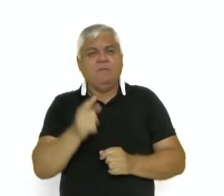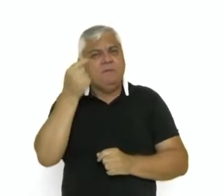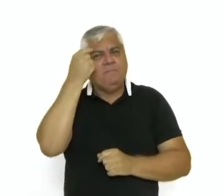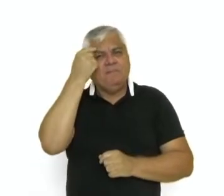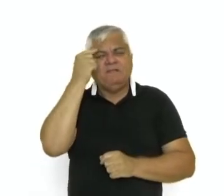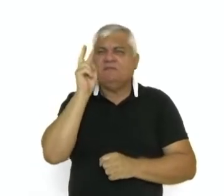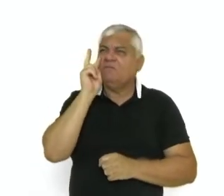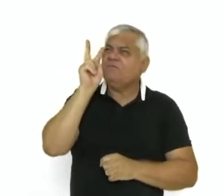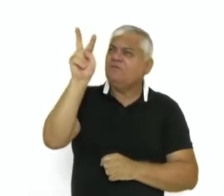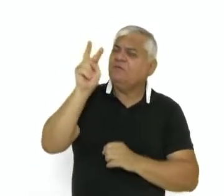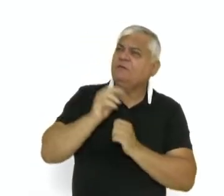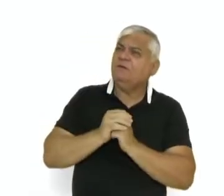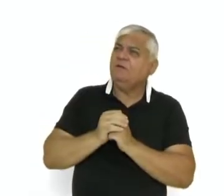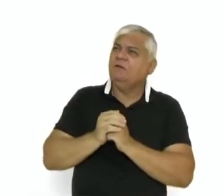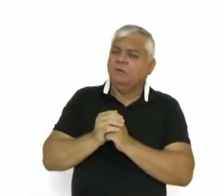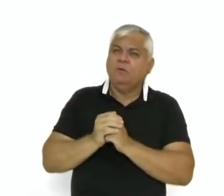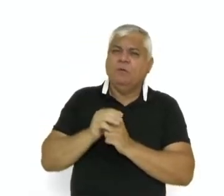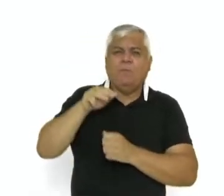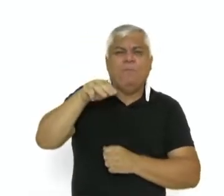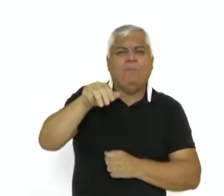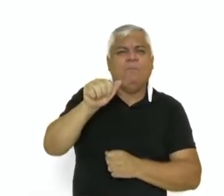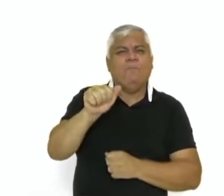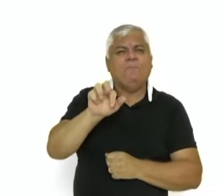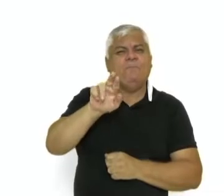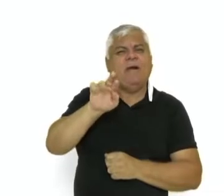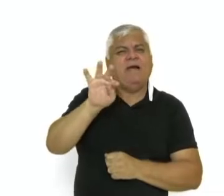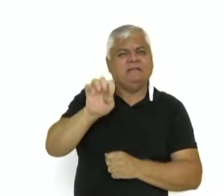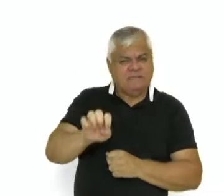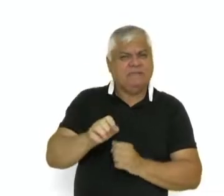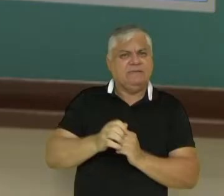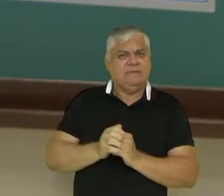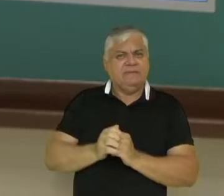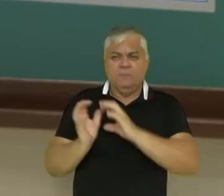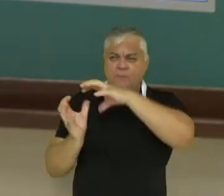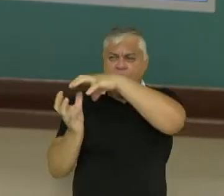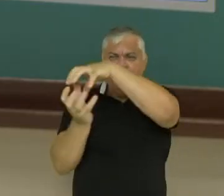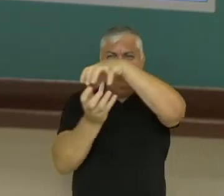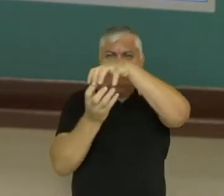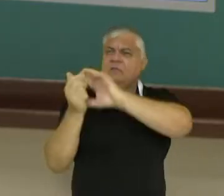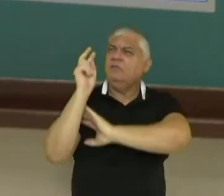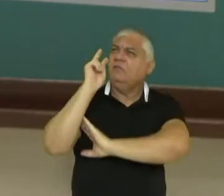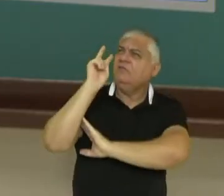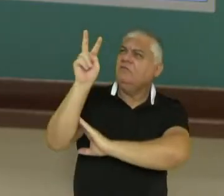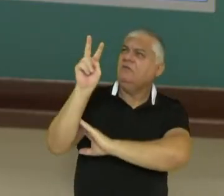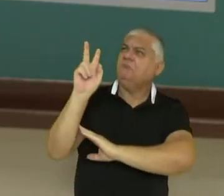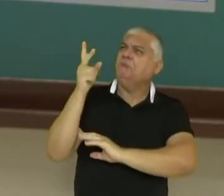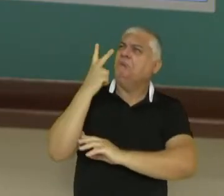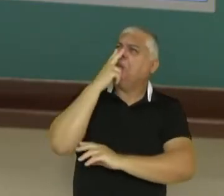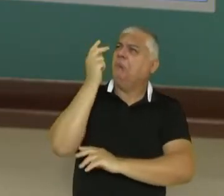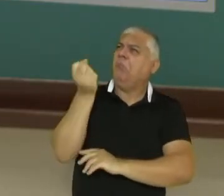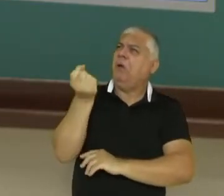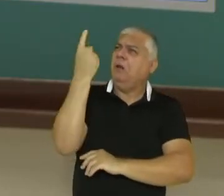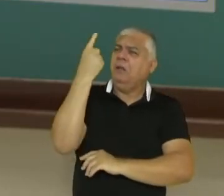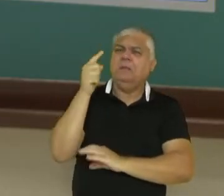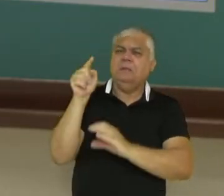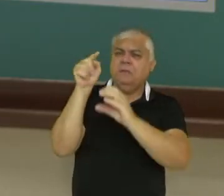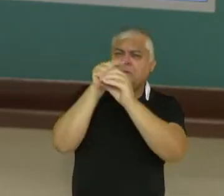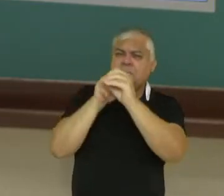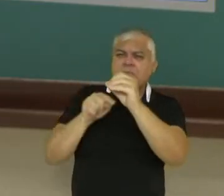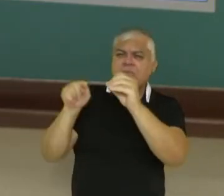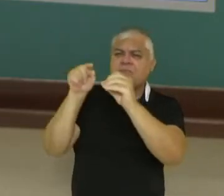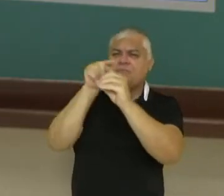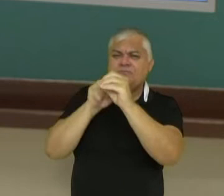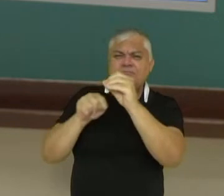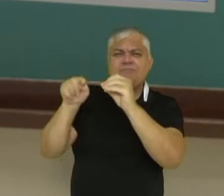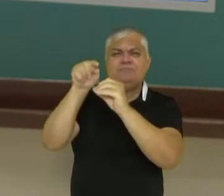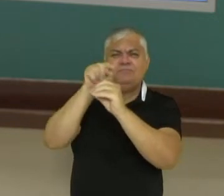celestes apresentava um movimento retrógrado, certo? Isso foi inclusive explicado por esse sistema de círculo dentro de círculos,